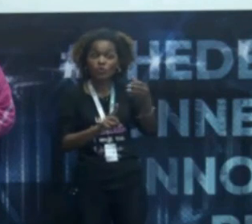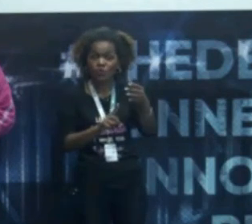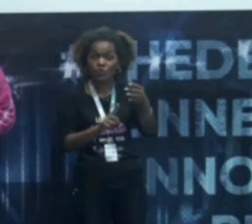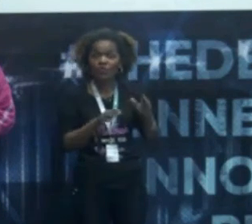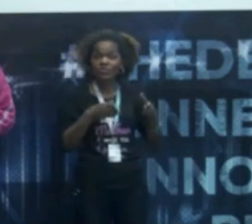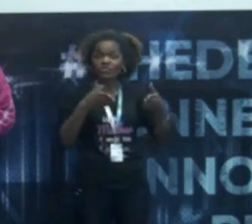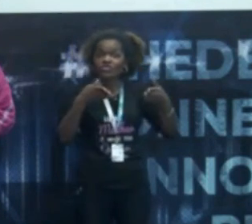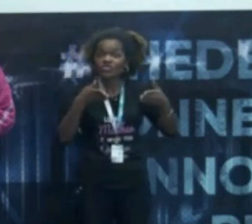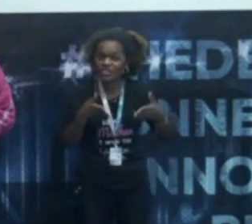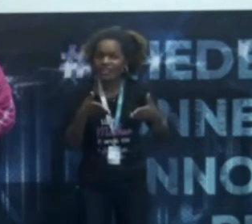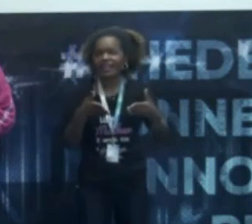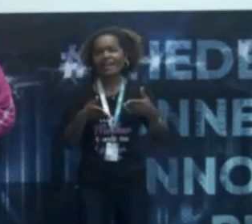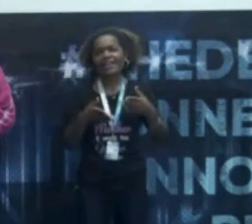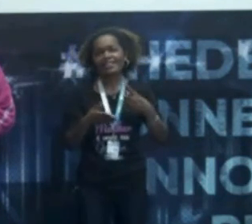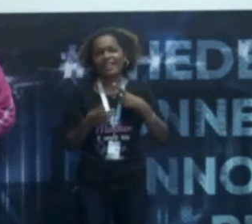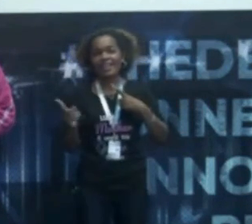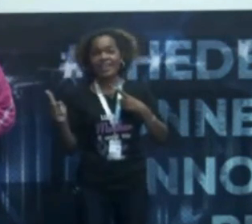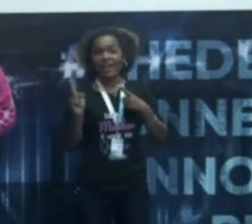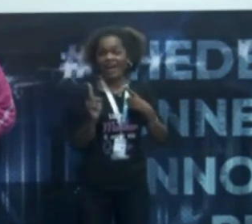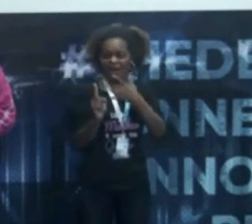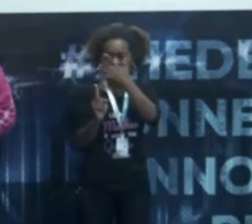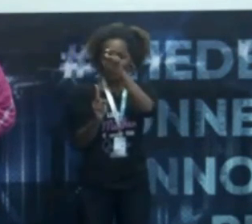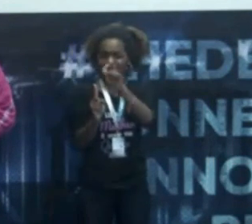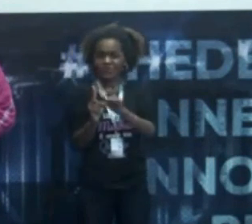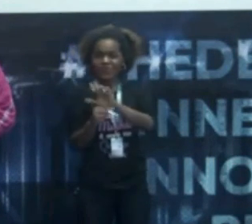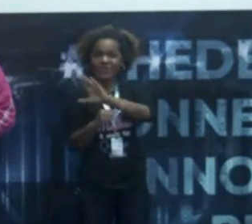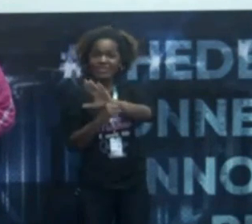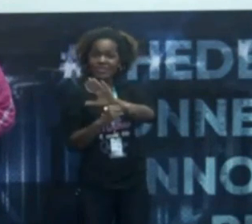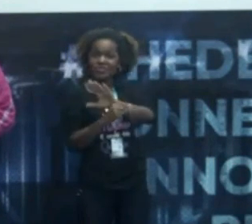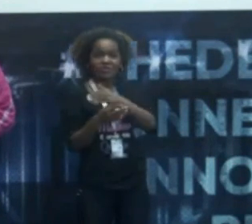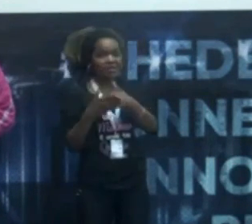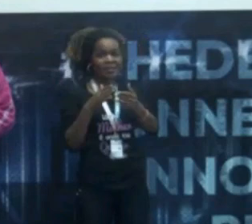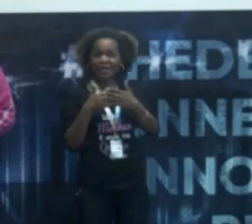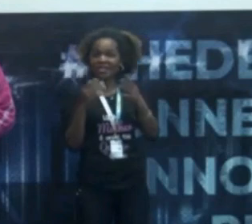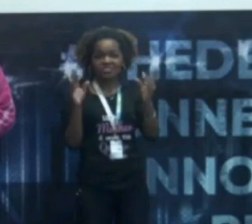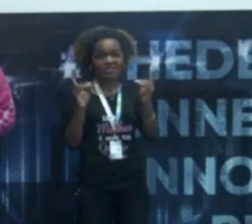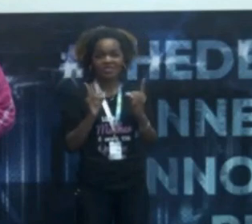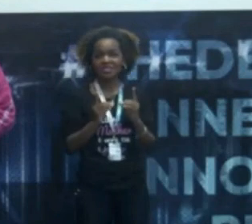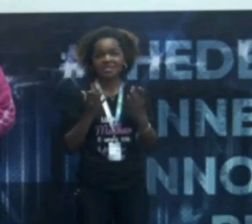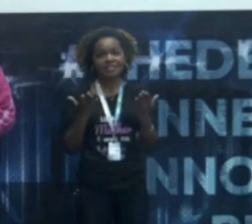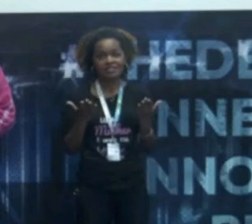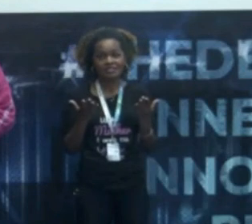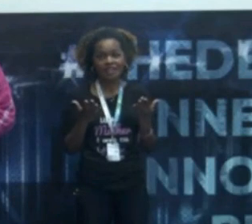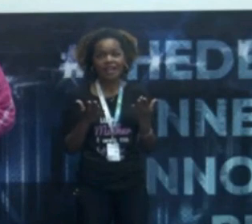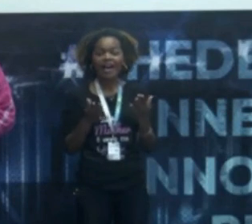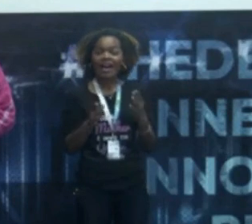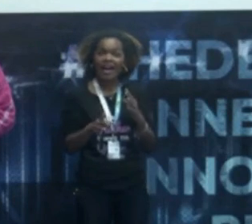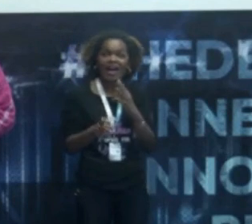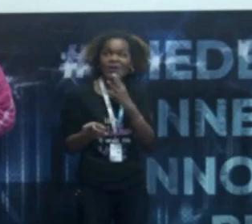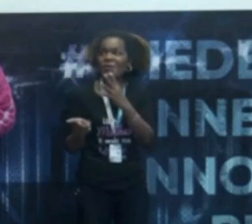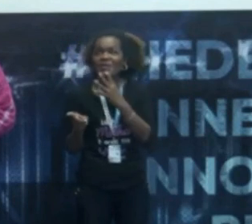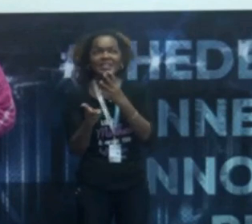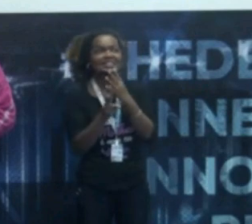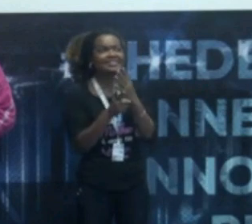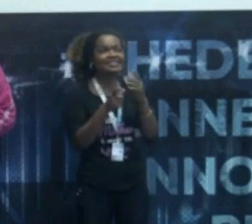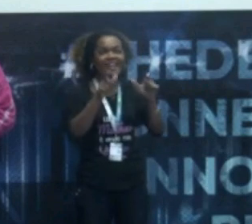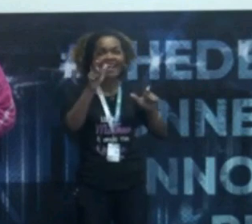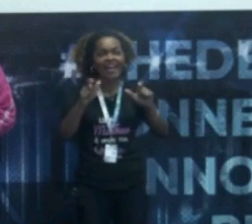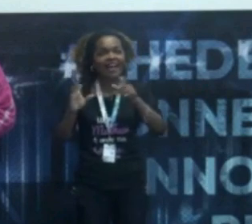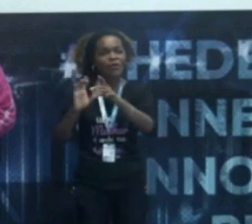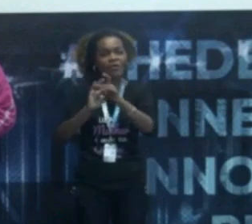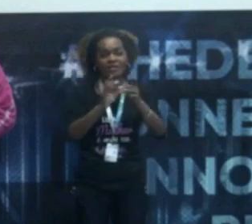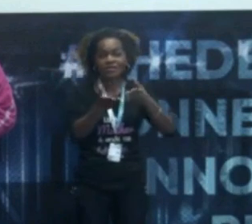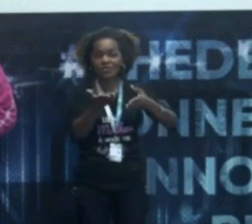pessoa que te ajuda, independente da deficiência, tá? A se ambientar no contexto laboral e ambiente